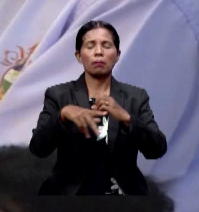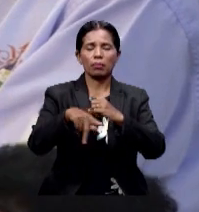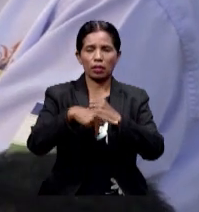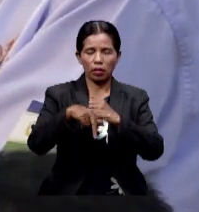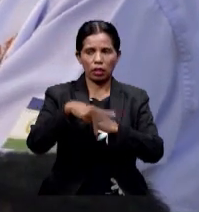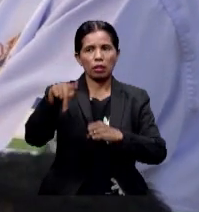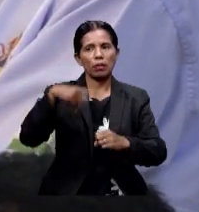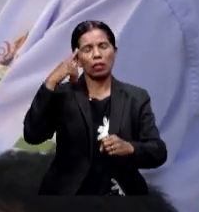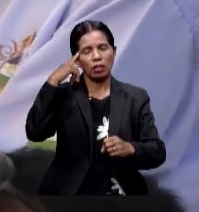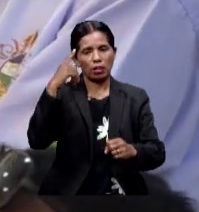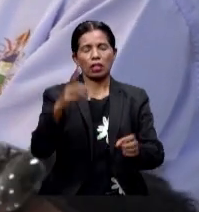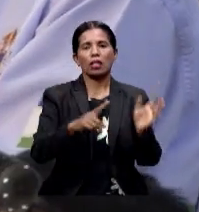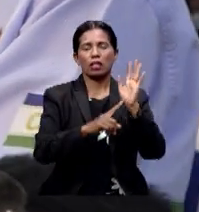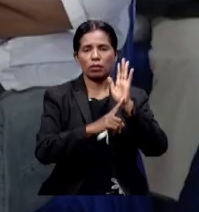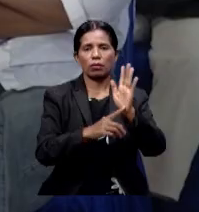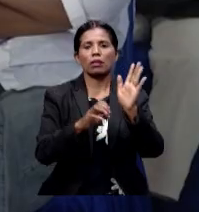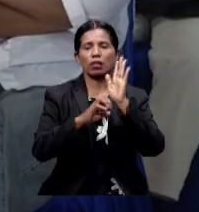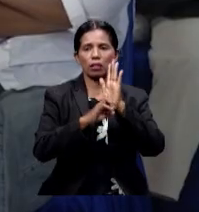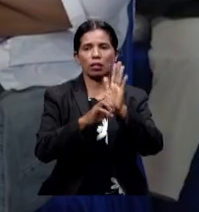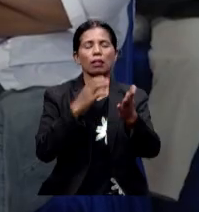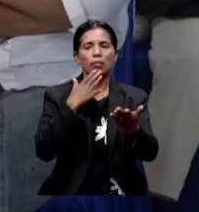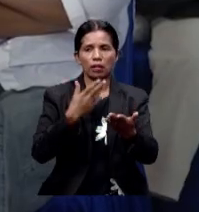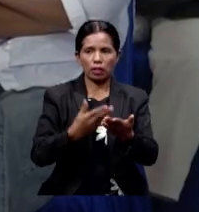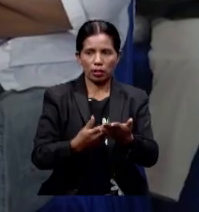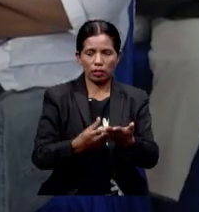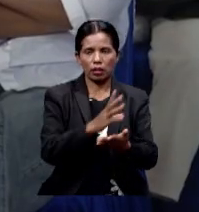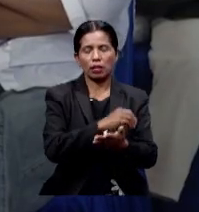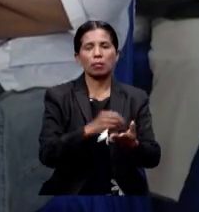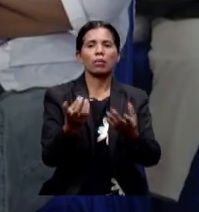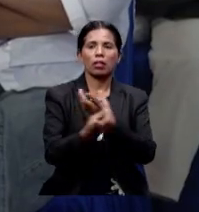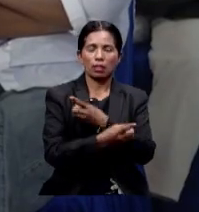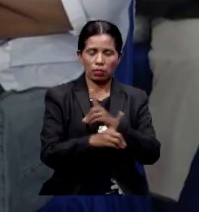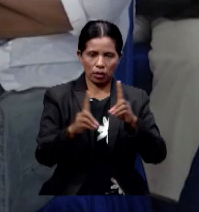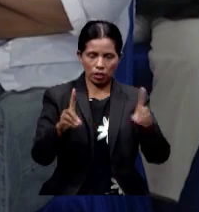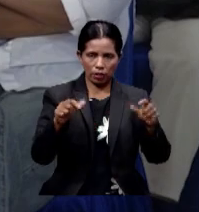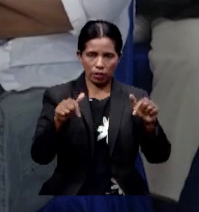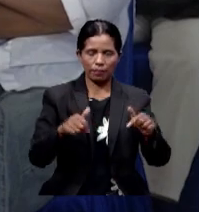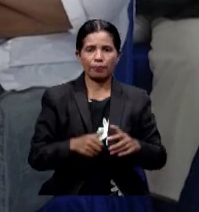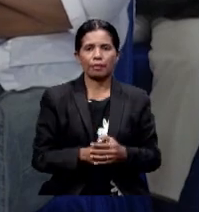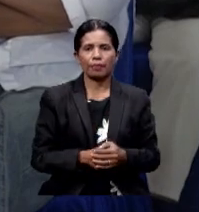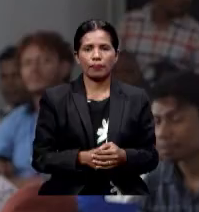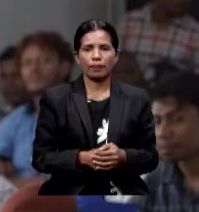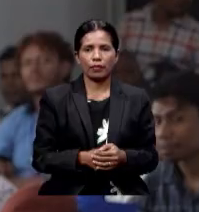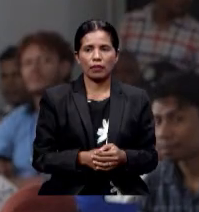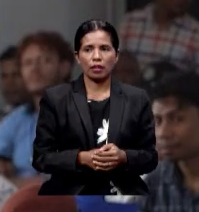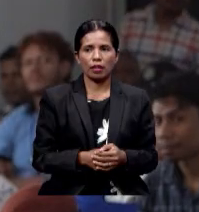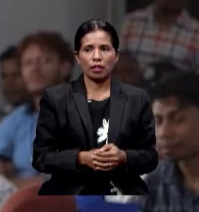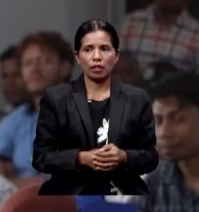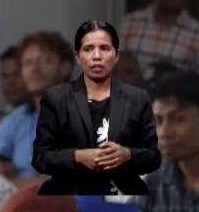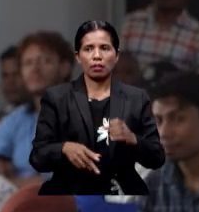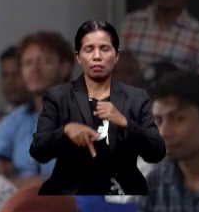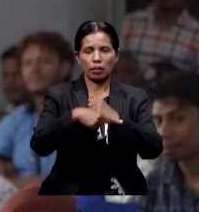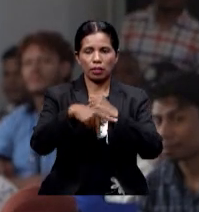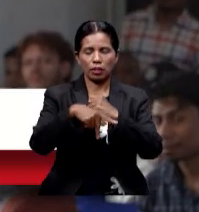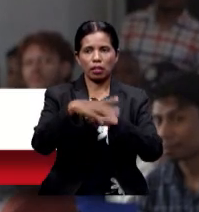que dinamizador não garante a democracia. Mas Fatinha, não é que está o tema para a Conferência